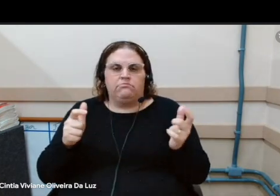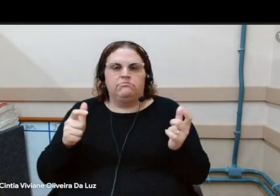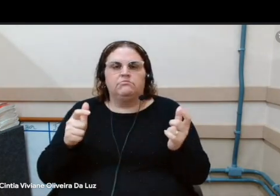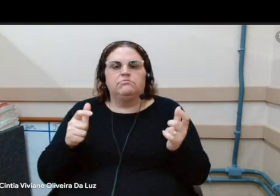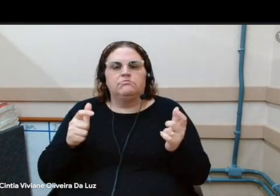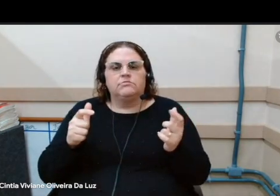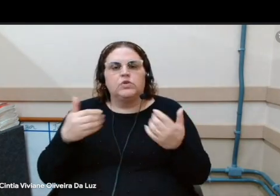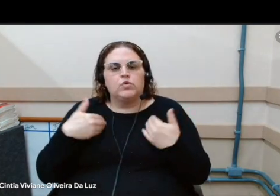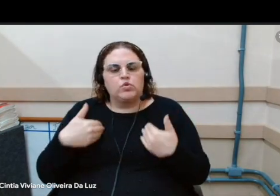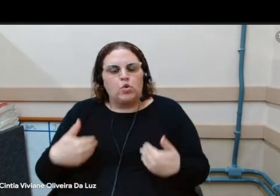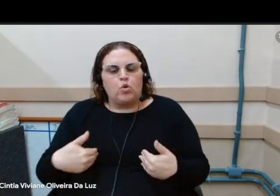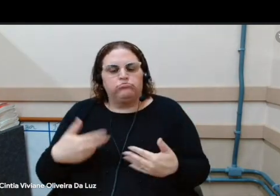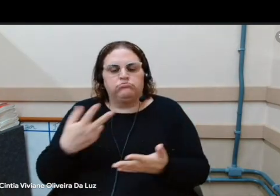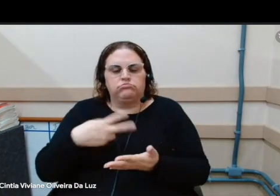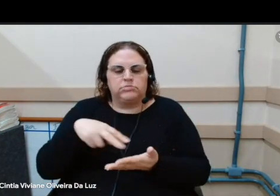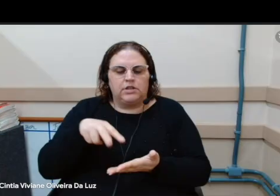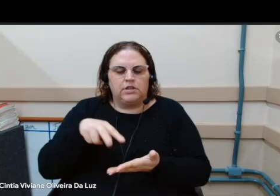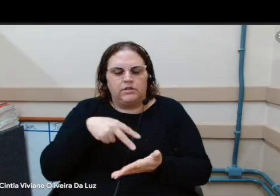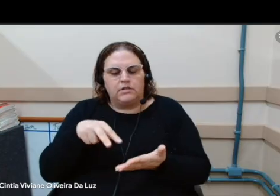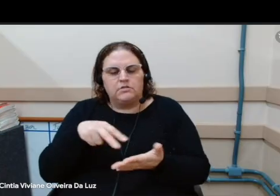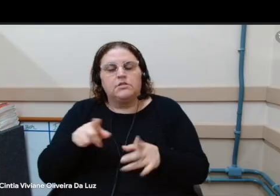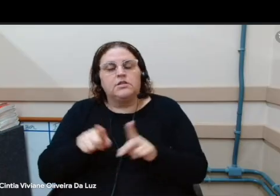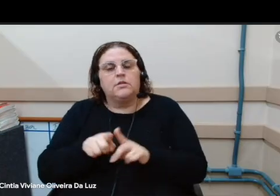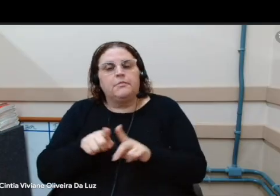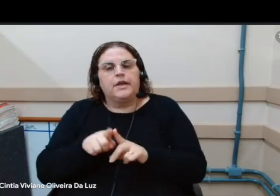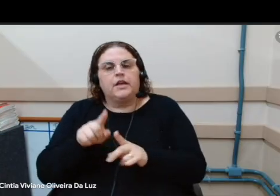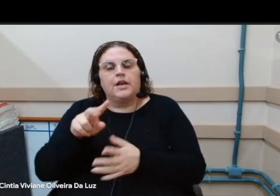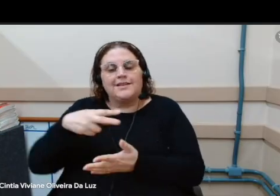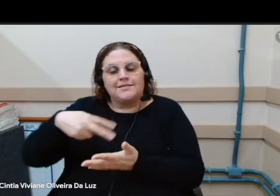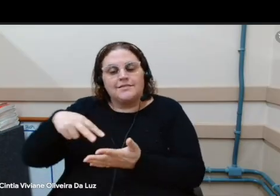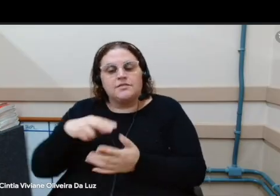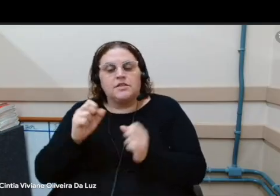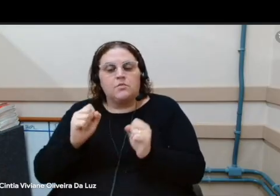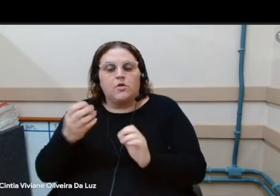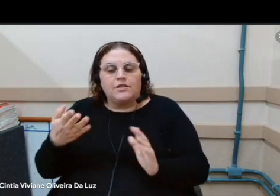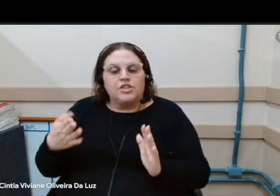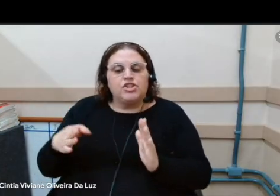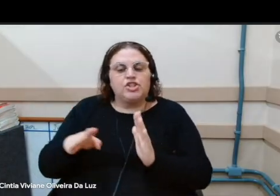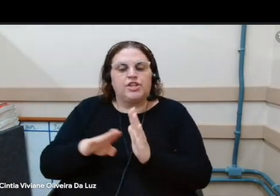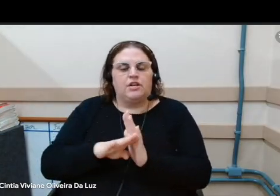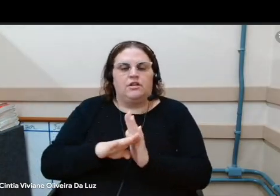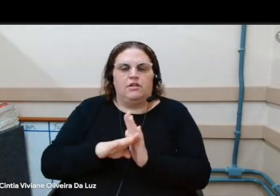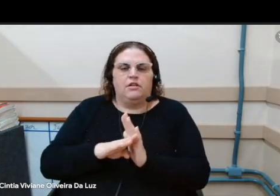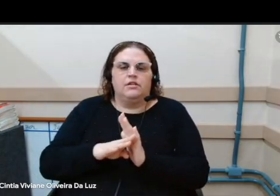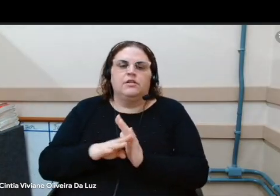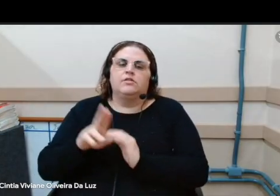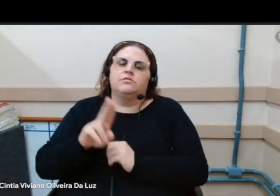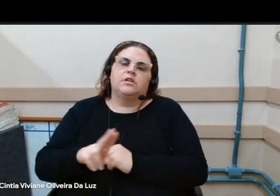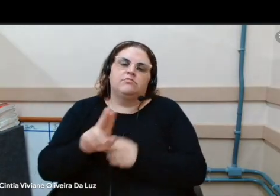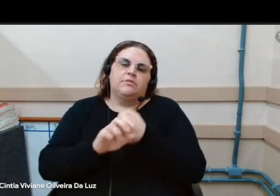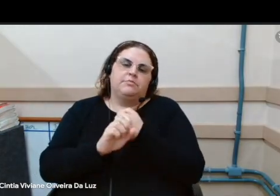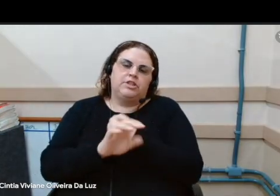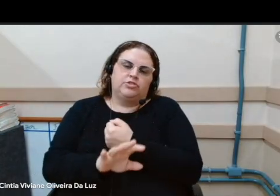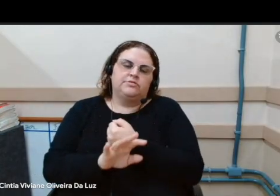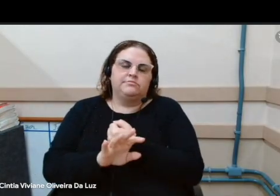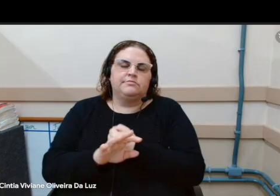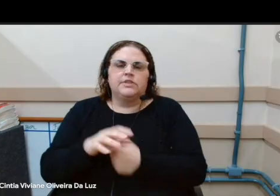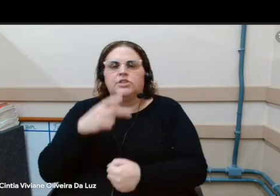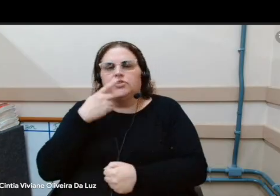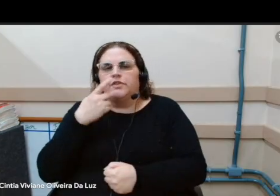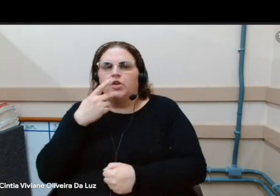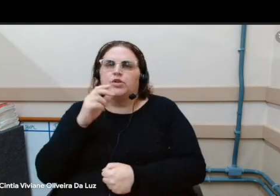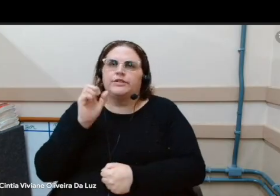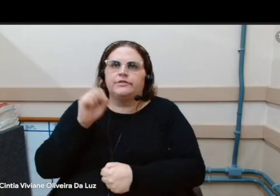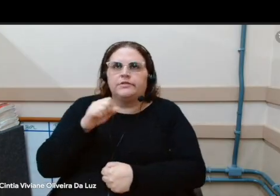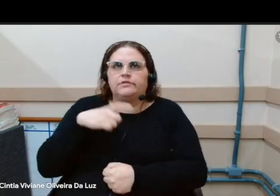ampliação dos corpos que dançam e das danças que podem chegar né através da mídia porque a gente falou